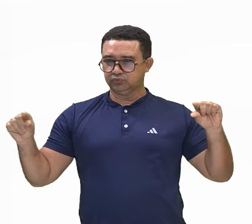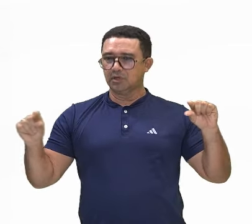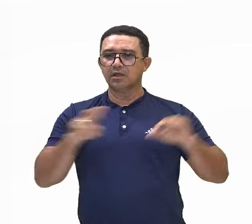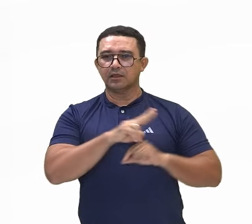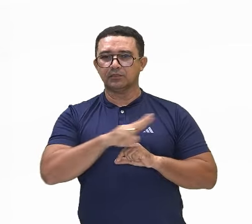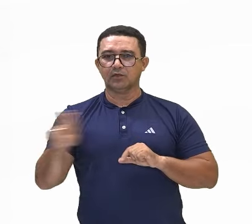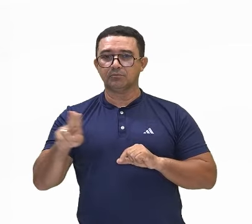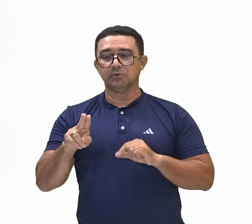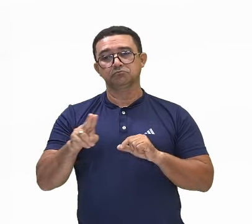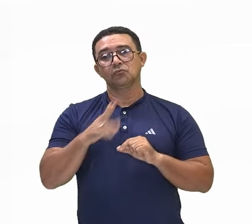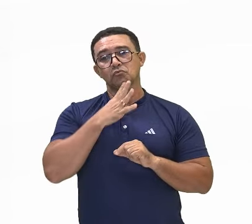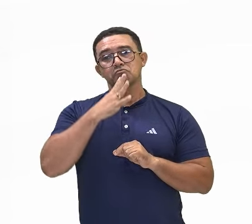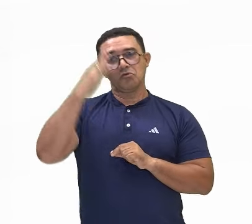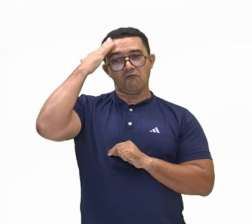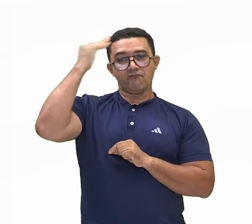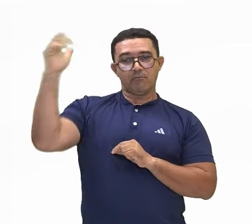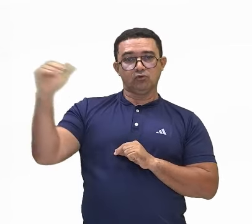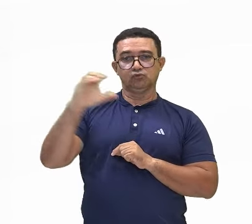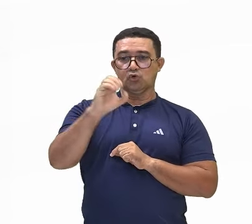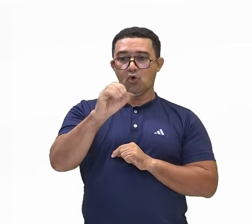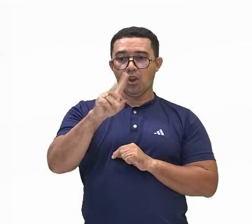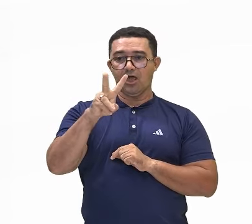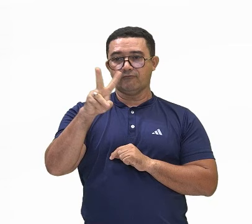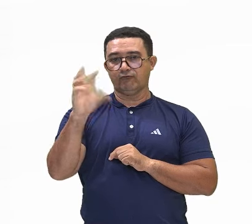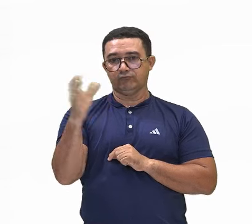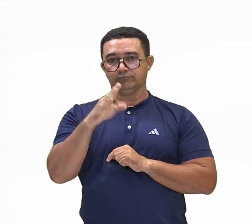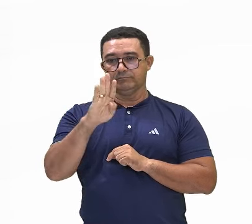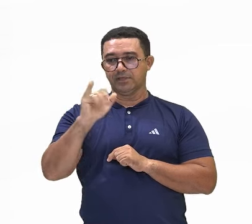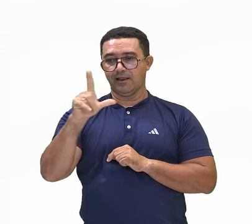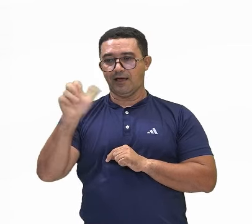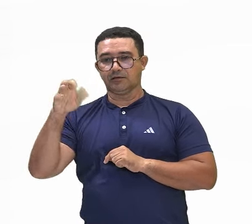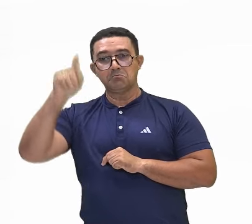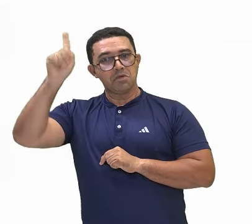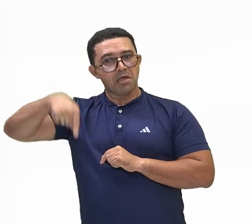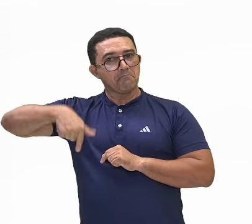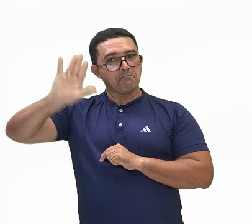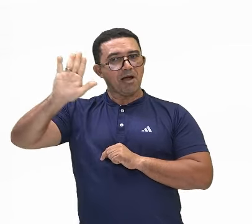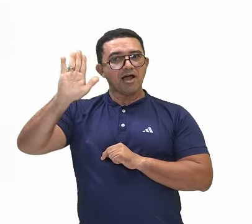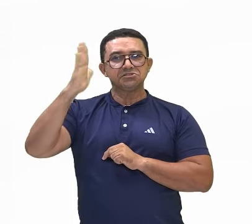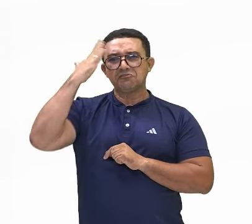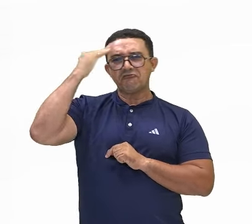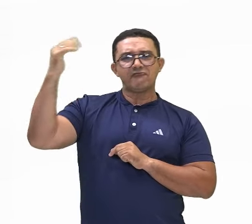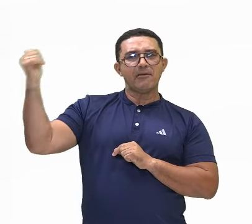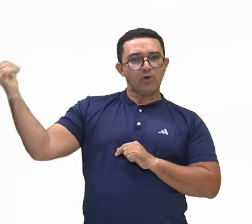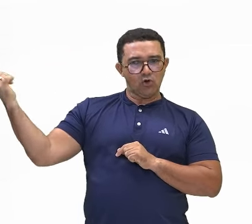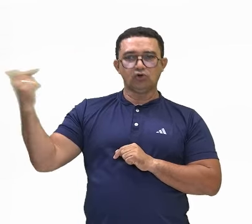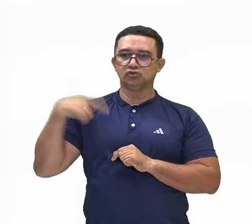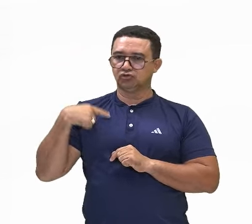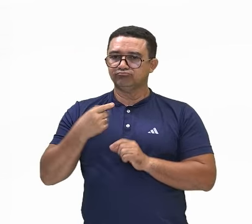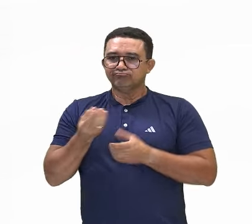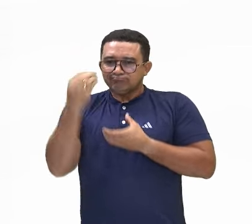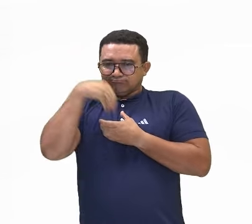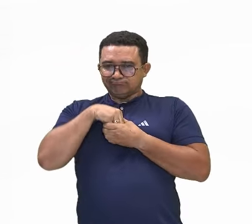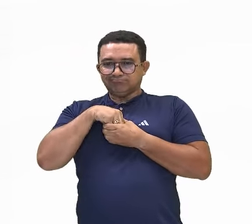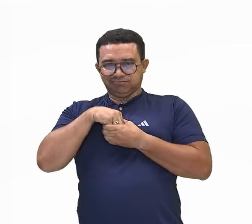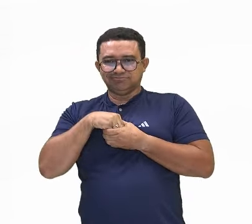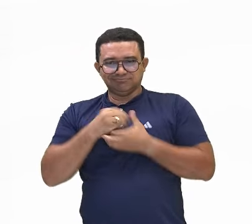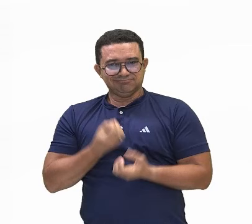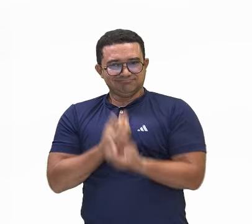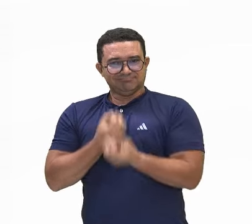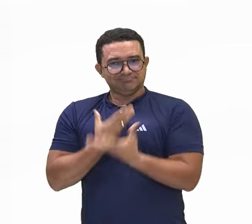conhecido como Olavo Bilac. O mais famoso dos poetas parnasianos, o príncipe dos poetas